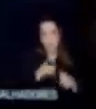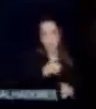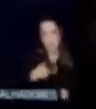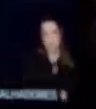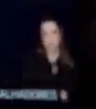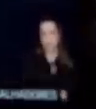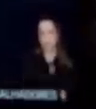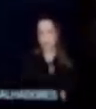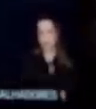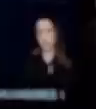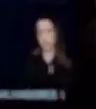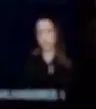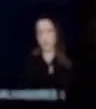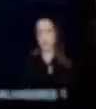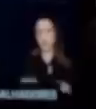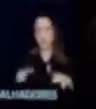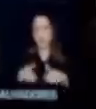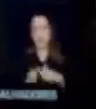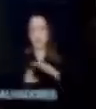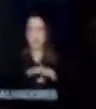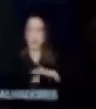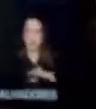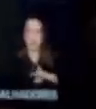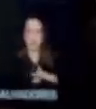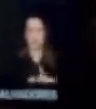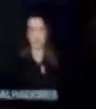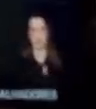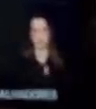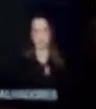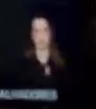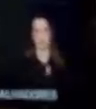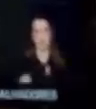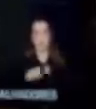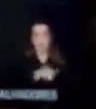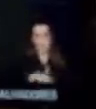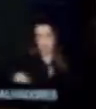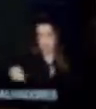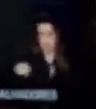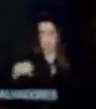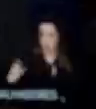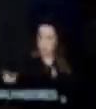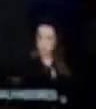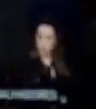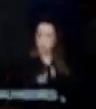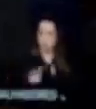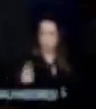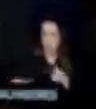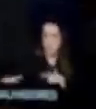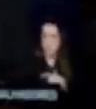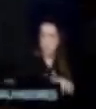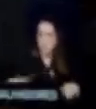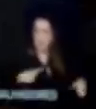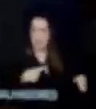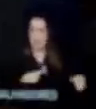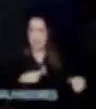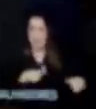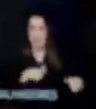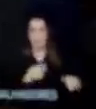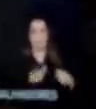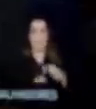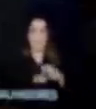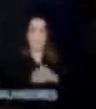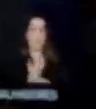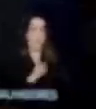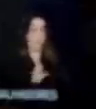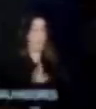governo e empresários. E essa mesa de negociação está para construir